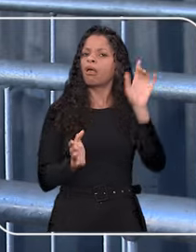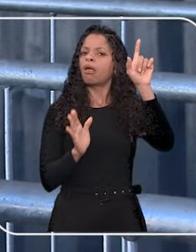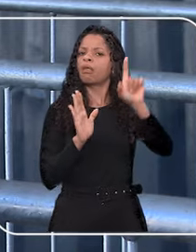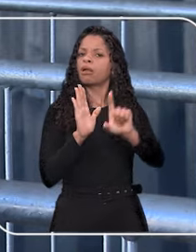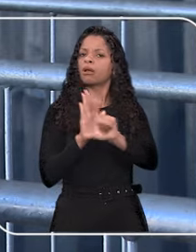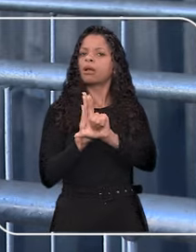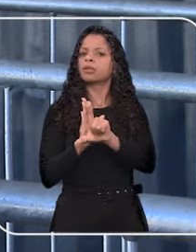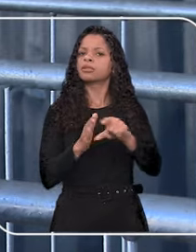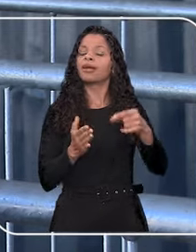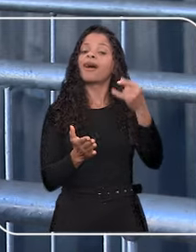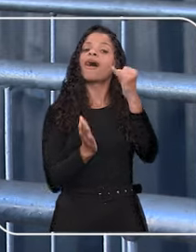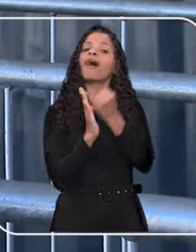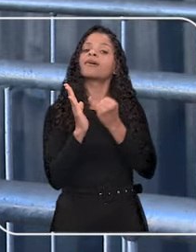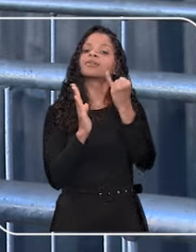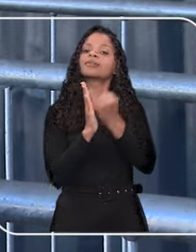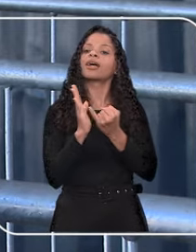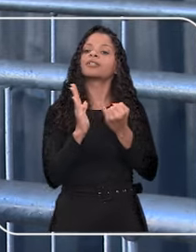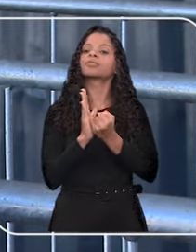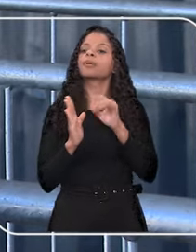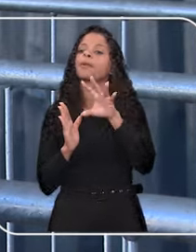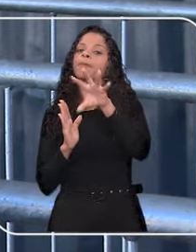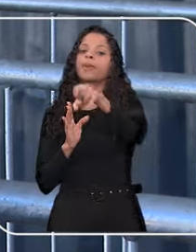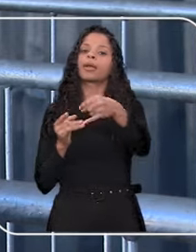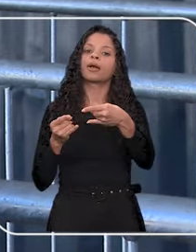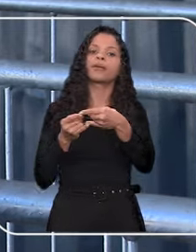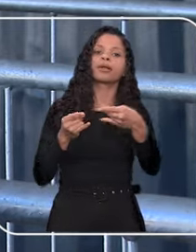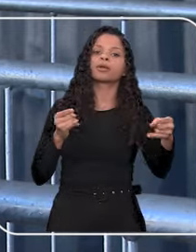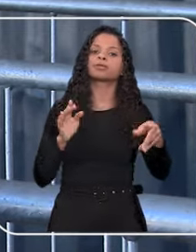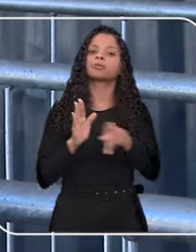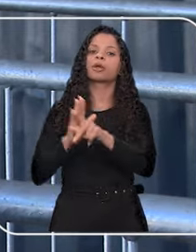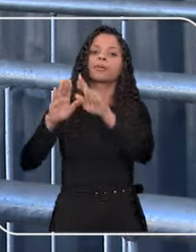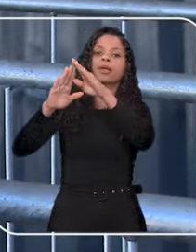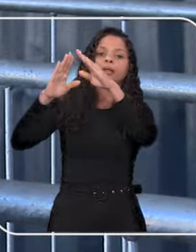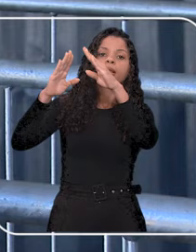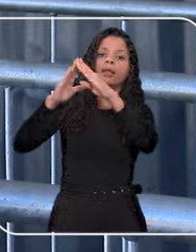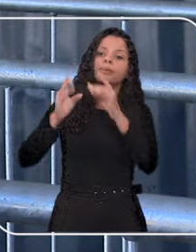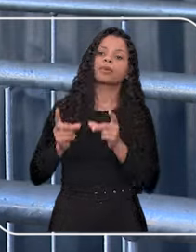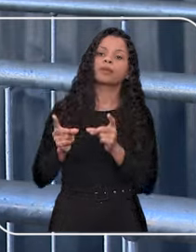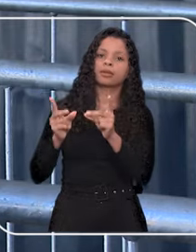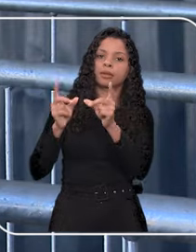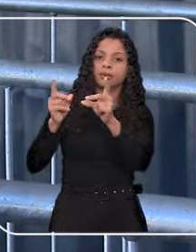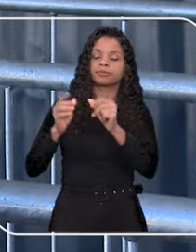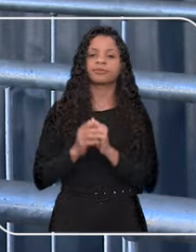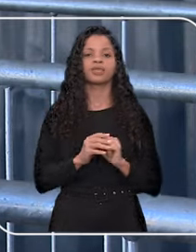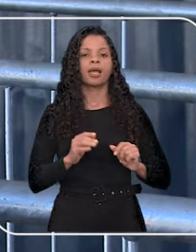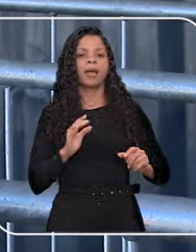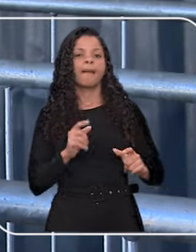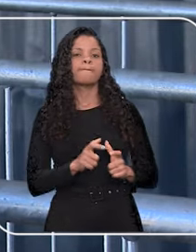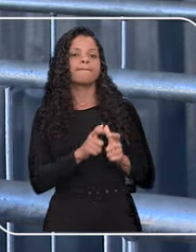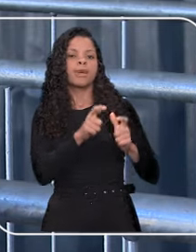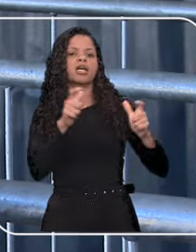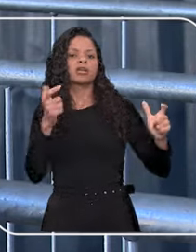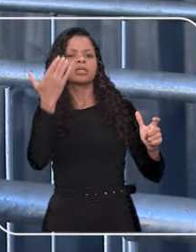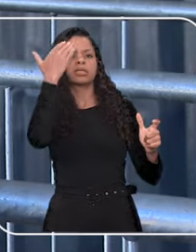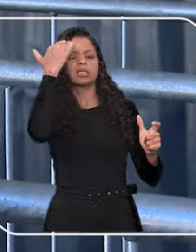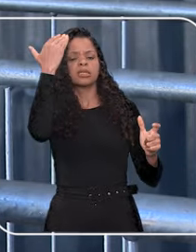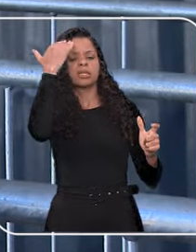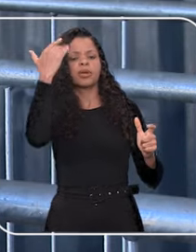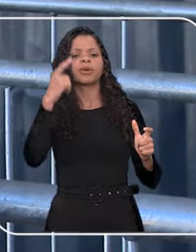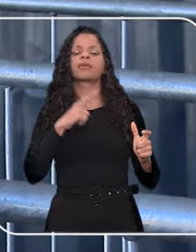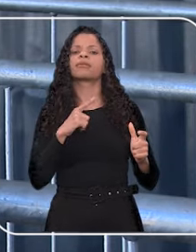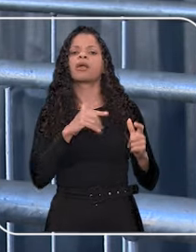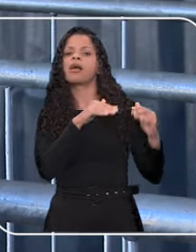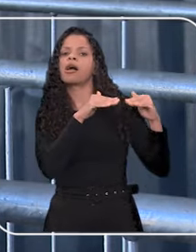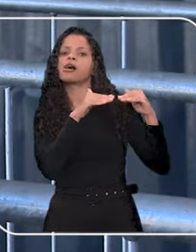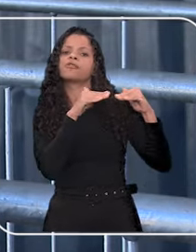casos de retirada de ingressos em bilheteria a maioria dos ministros do colegiado entendeu que houve afronta a